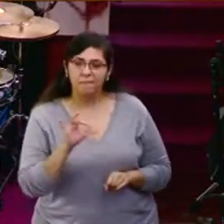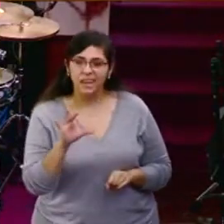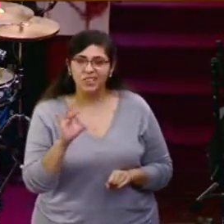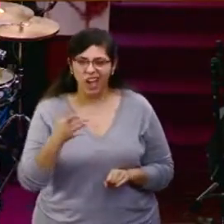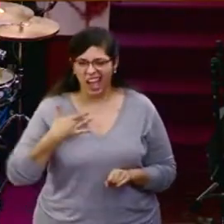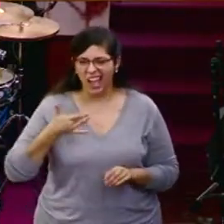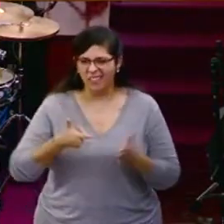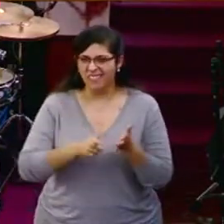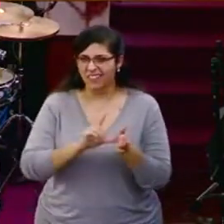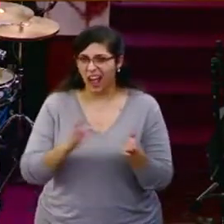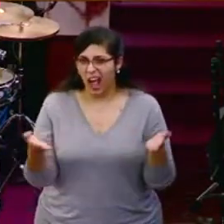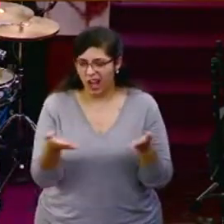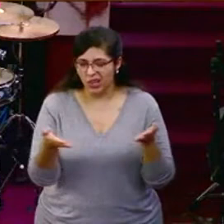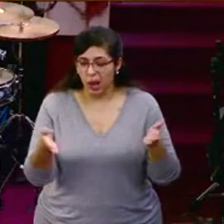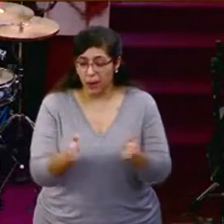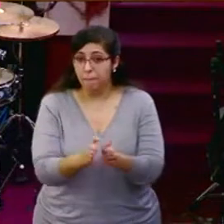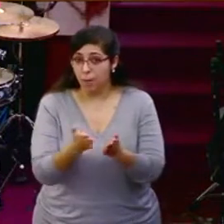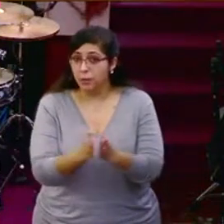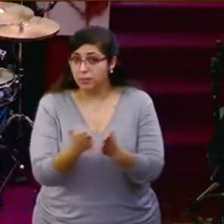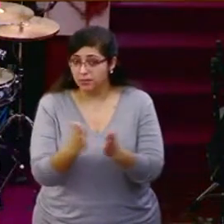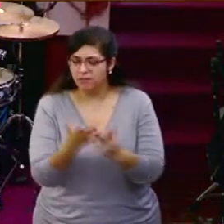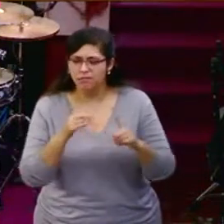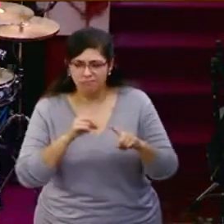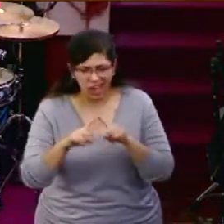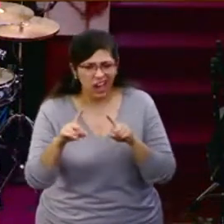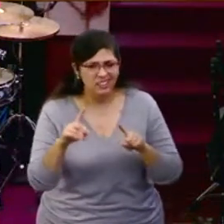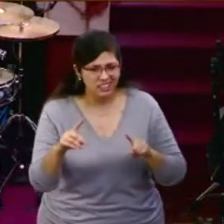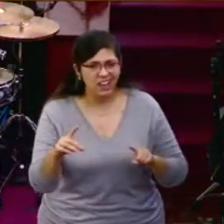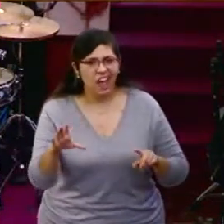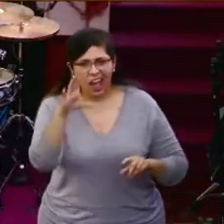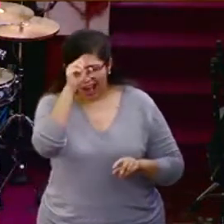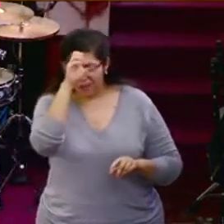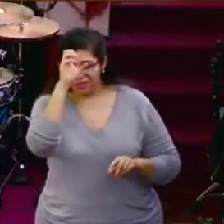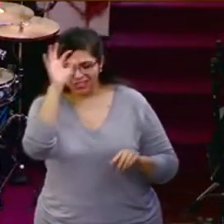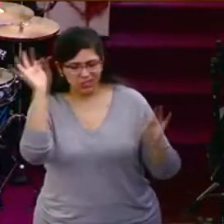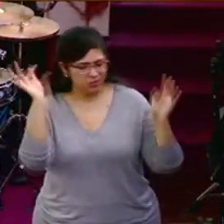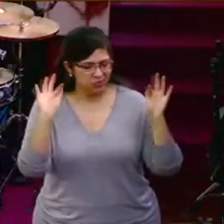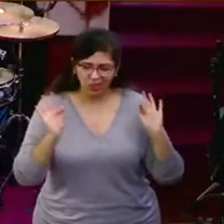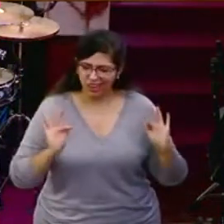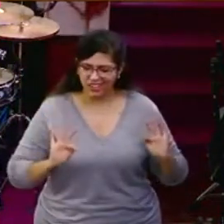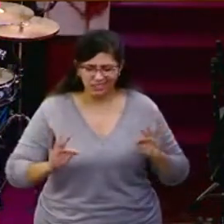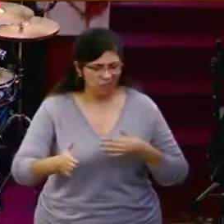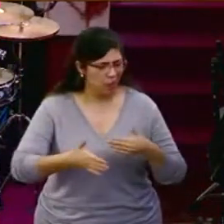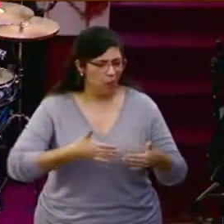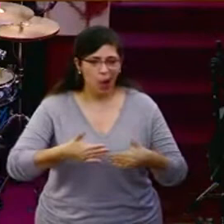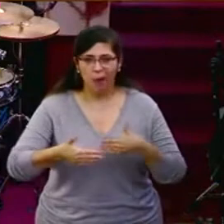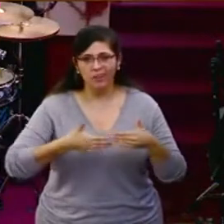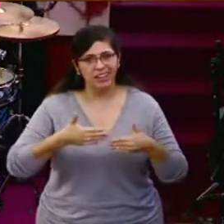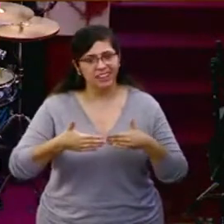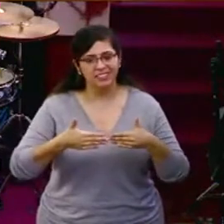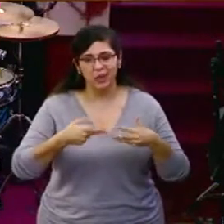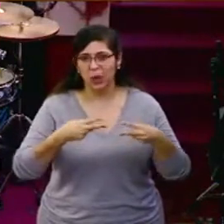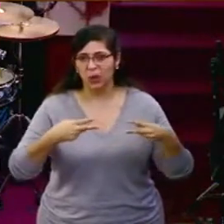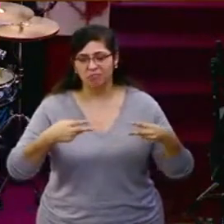pobreza porque aprendi a viver contente em toda e qualquer situação